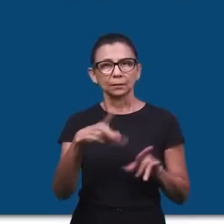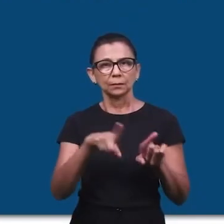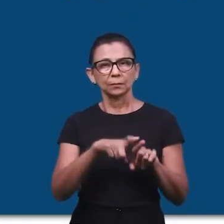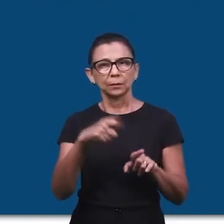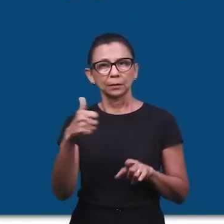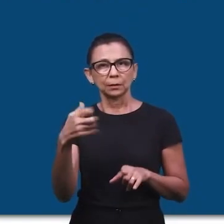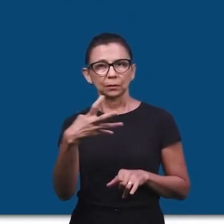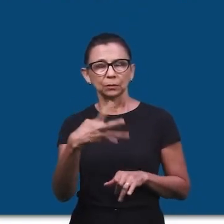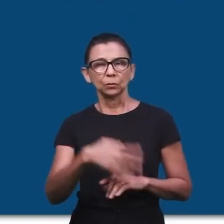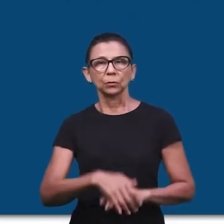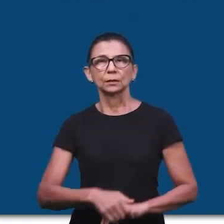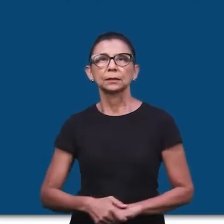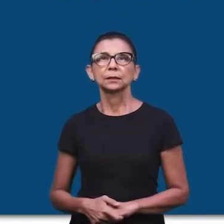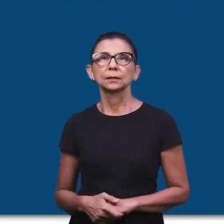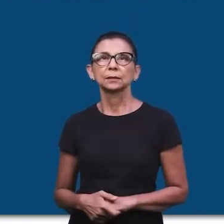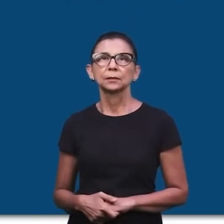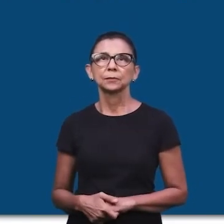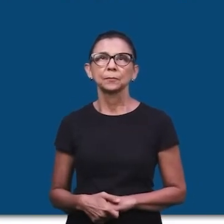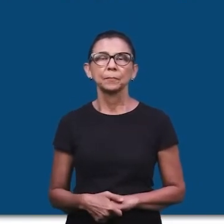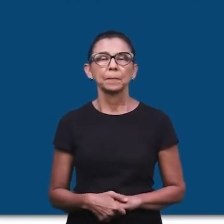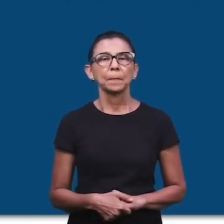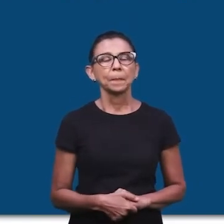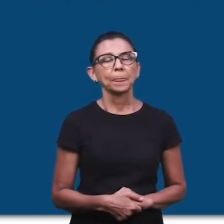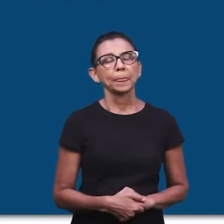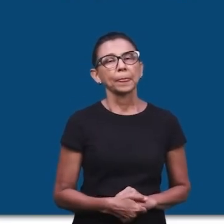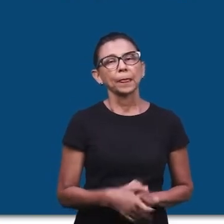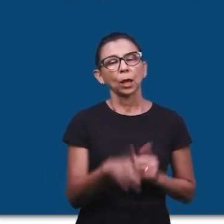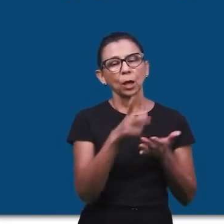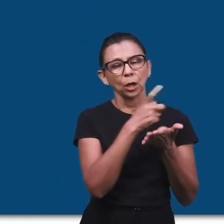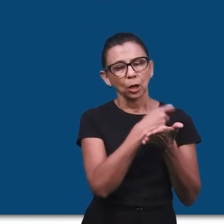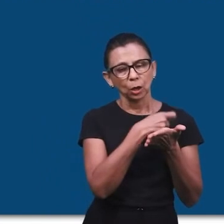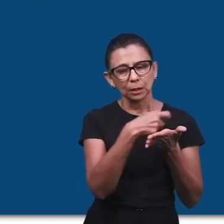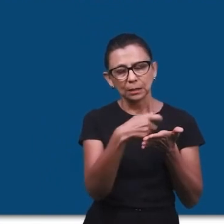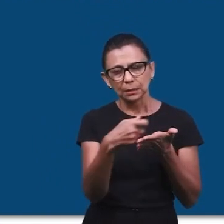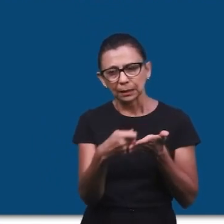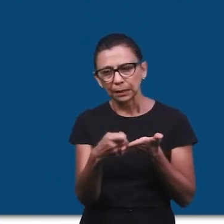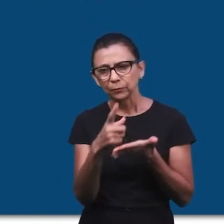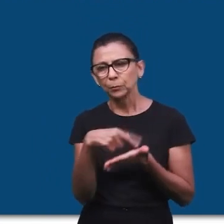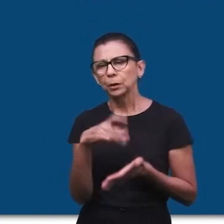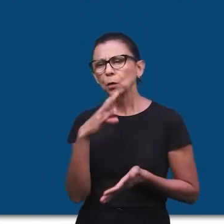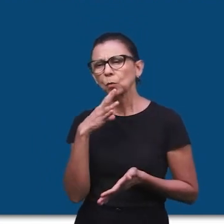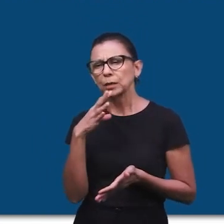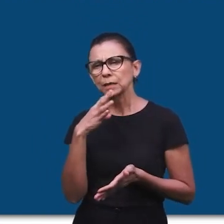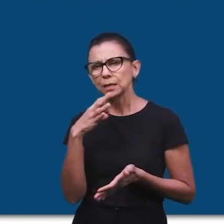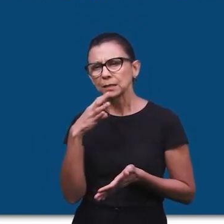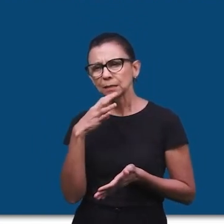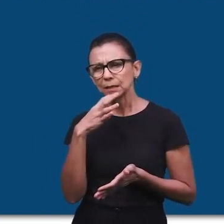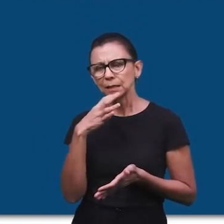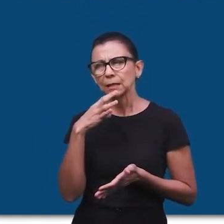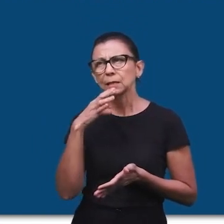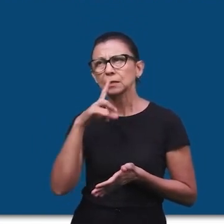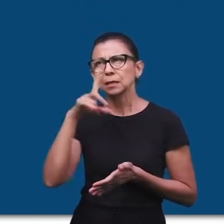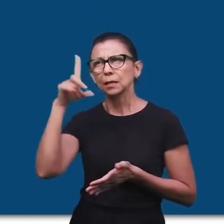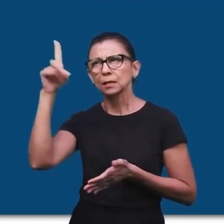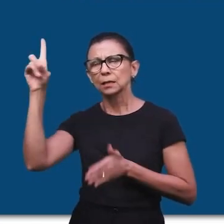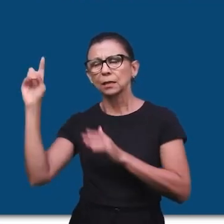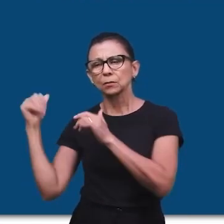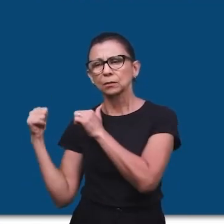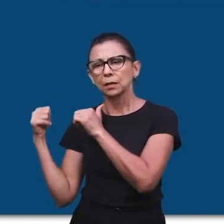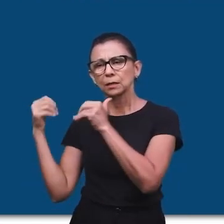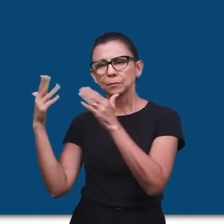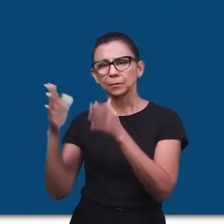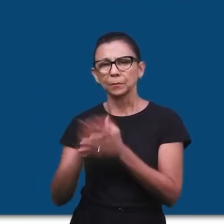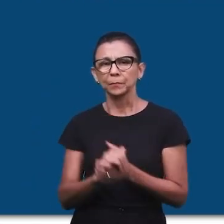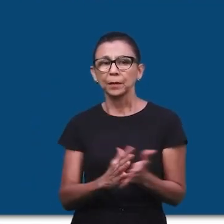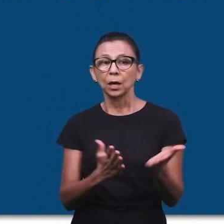assim Pais escrevo-vos porque conhecestes aquele que é desde o princípio jovens escrevo-vos porque vencestes